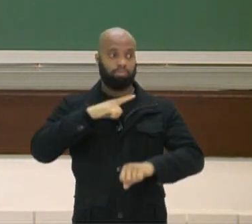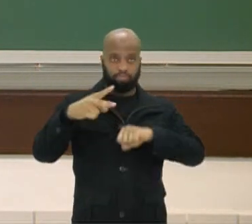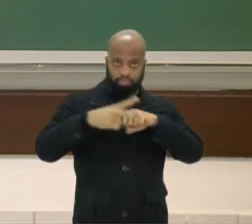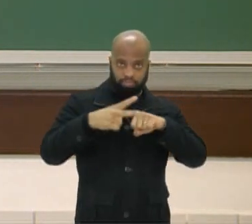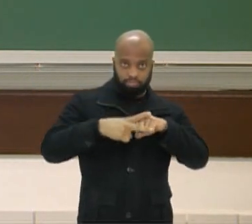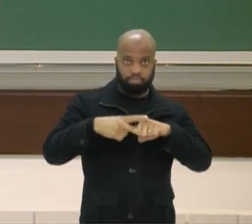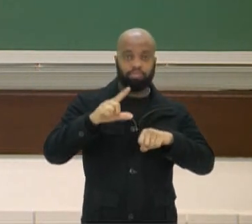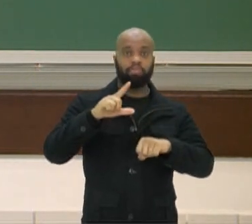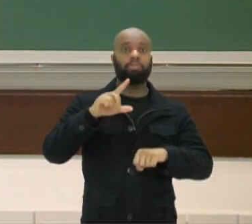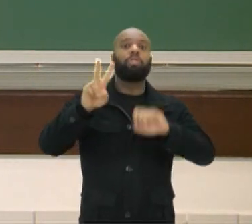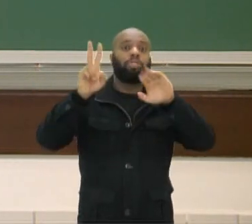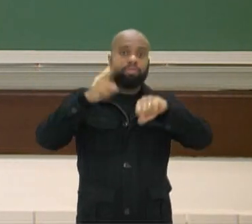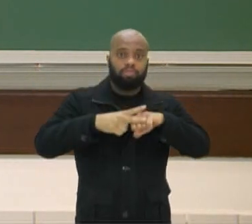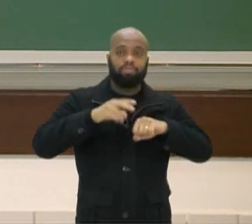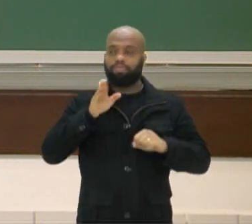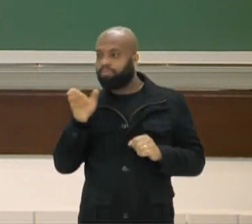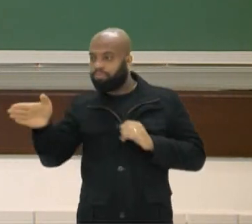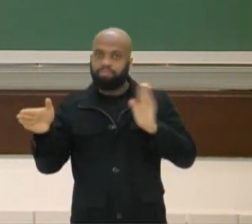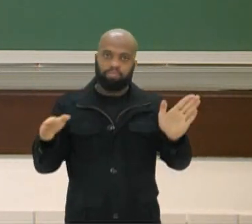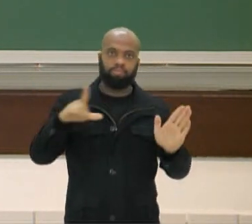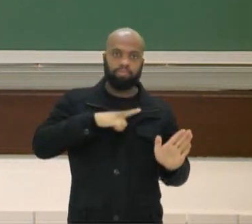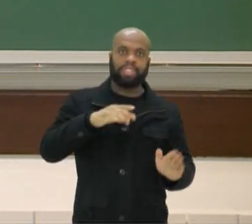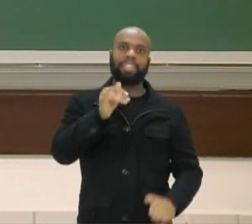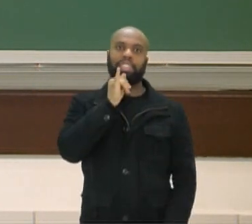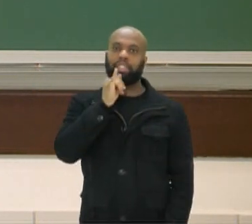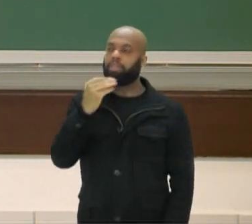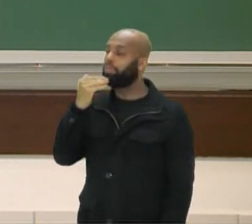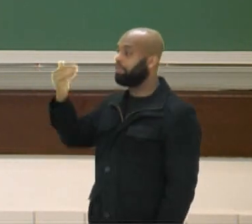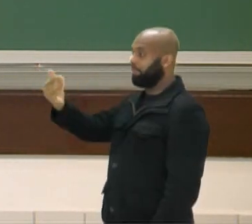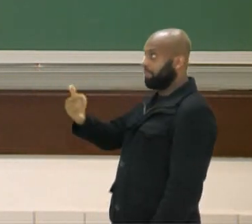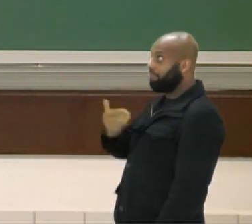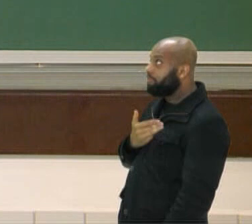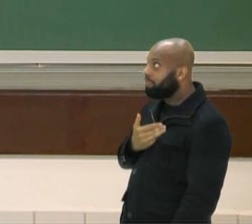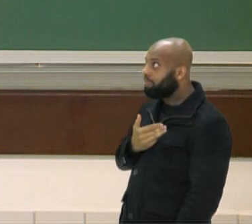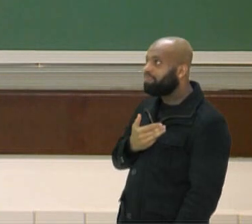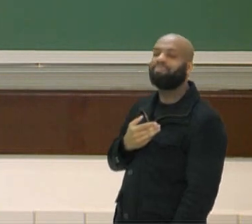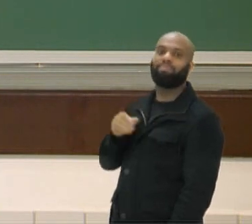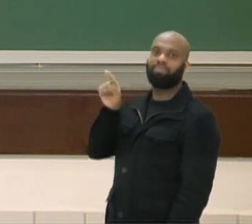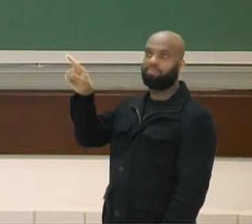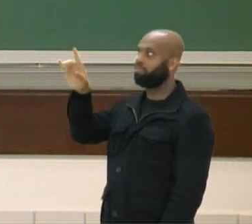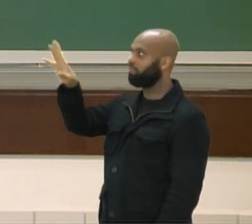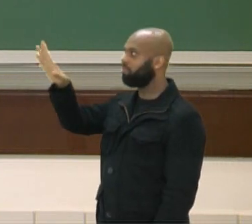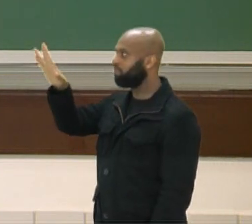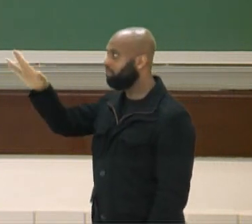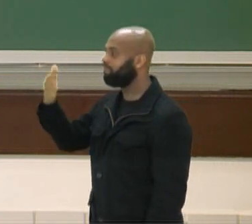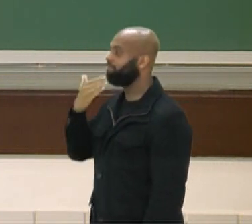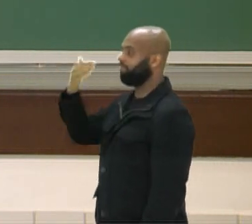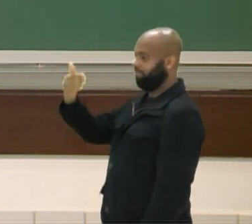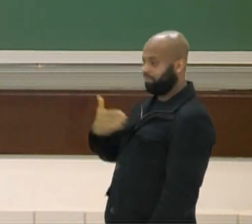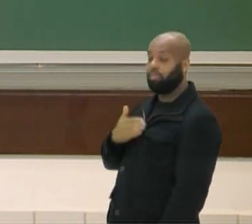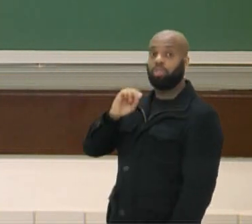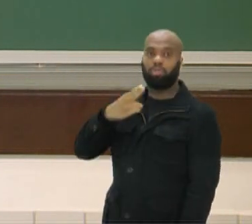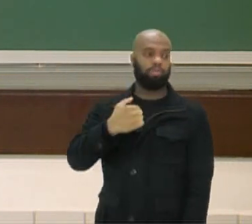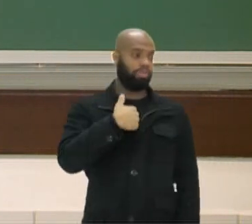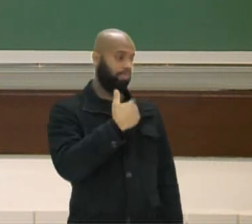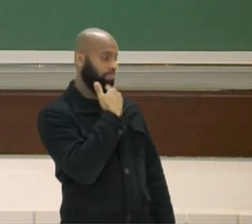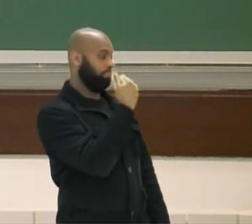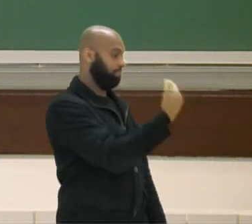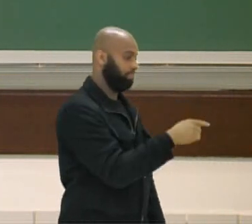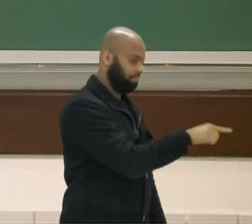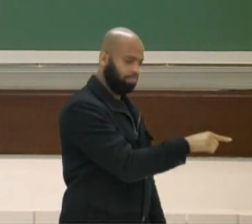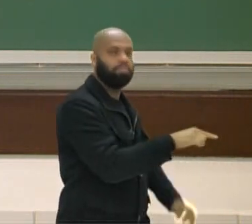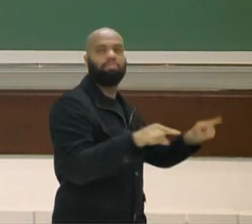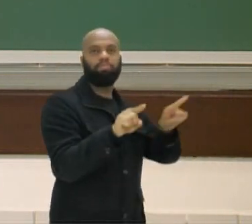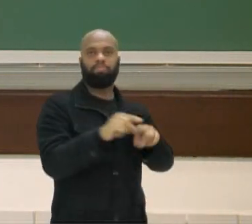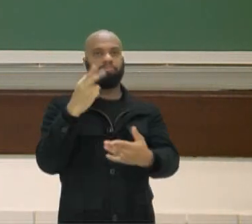verbo permite dois objetos, tanto faz a sua voz passiva. Você vai ter duas possibilidades, tá ok? Então, é aquele